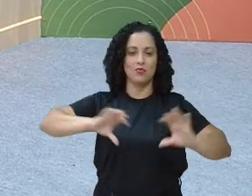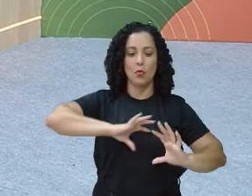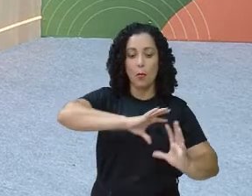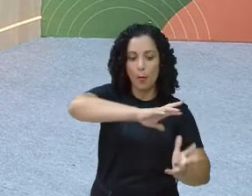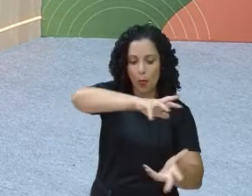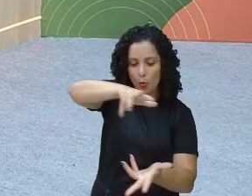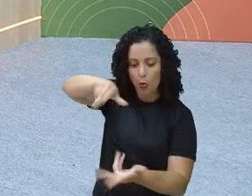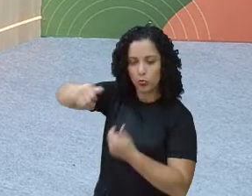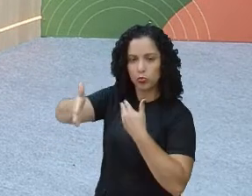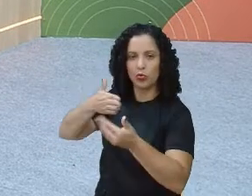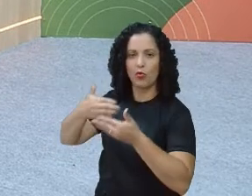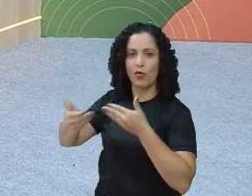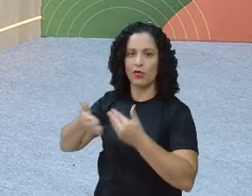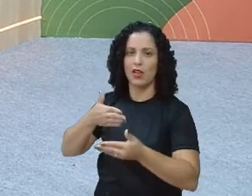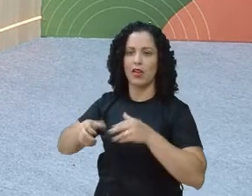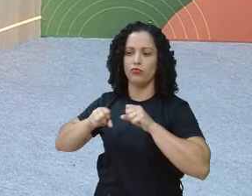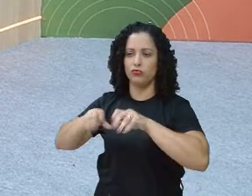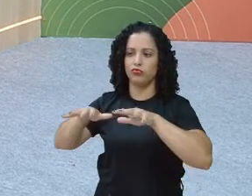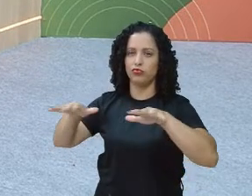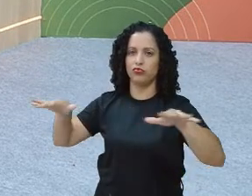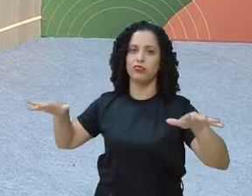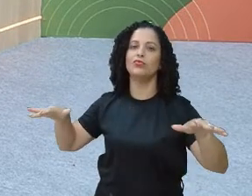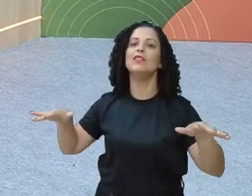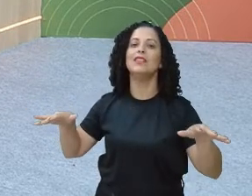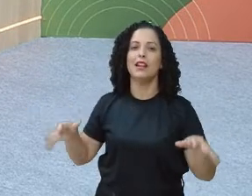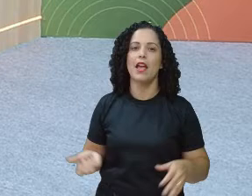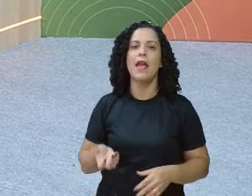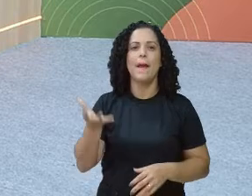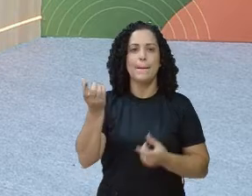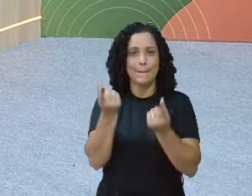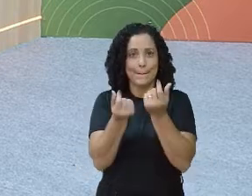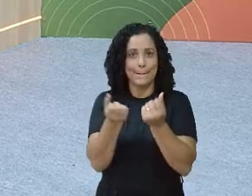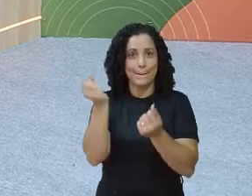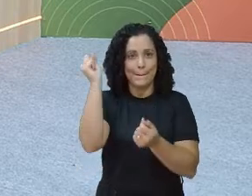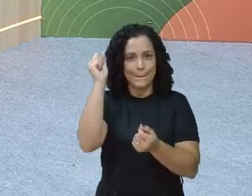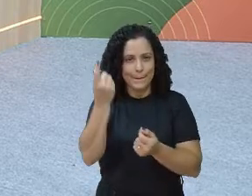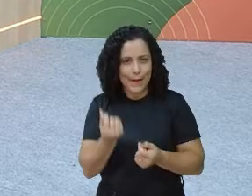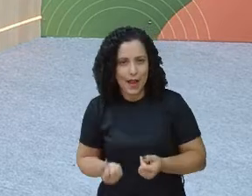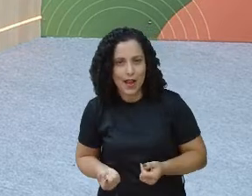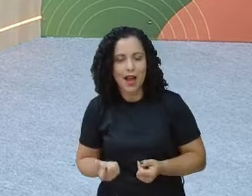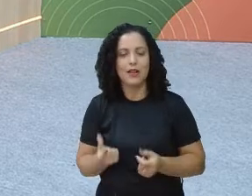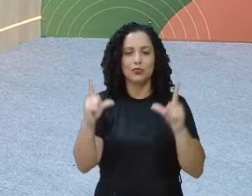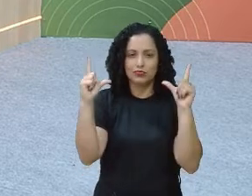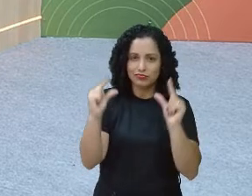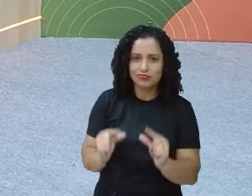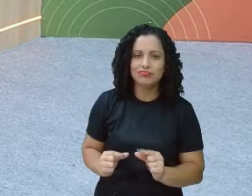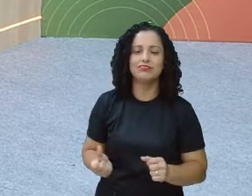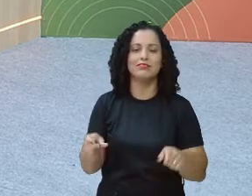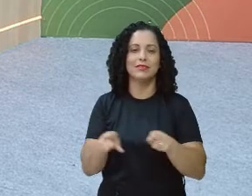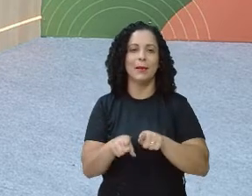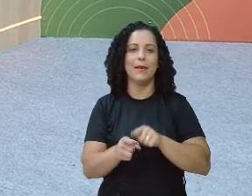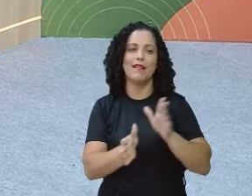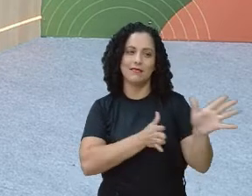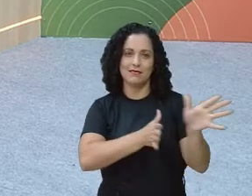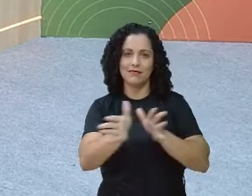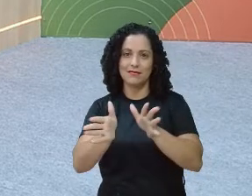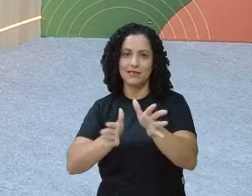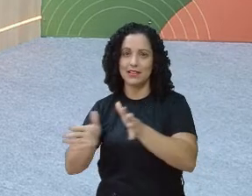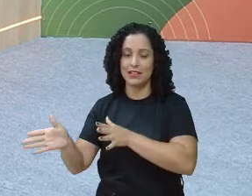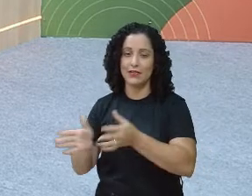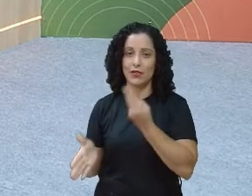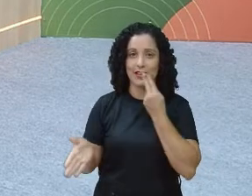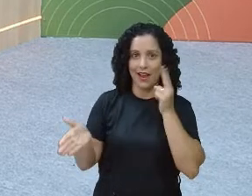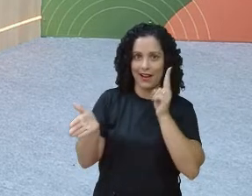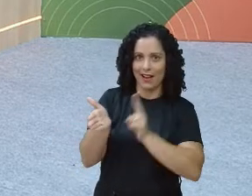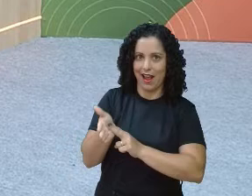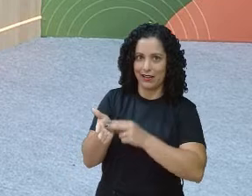correspondência e ficou muito mais barata, muito mais acessível, muito mais rápida também. Contudo, a carta, né, que é o gênero de quem a gente